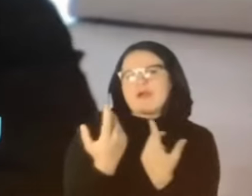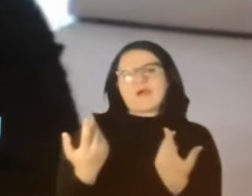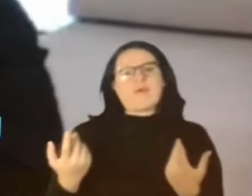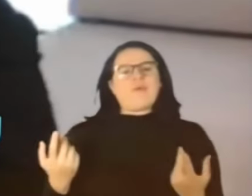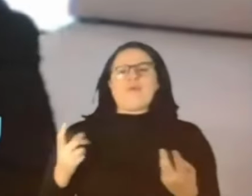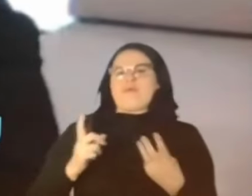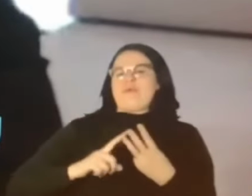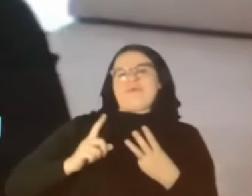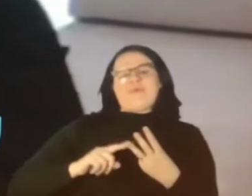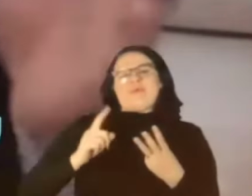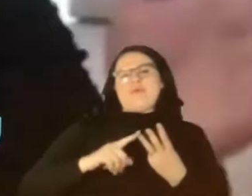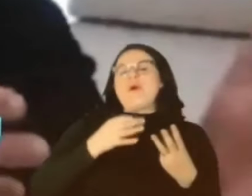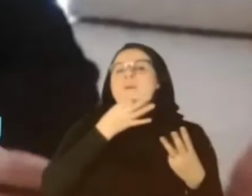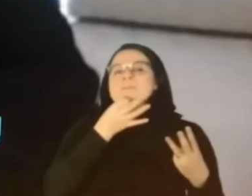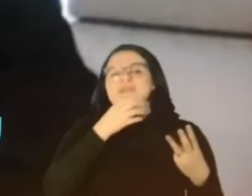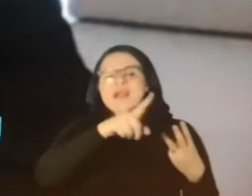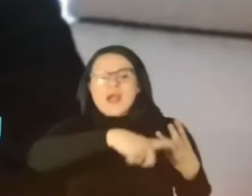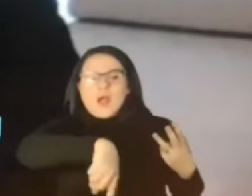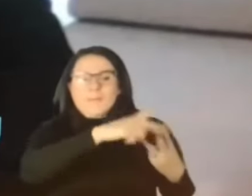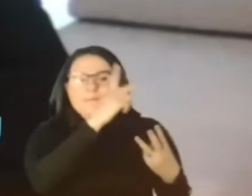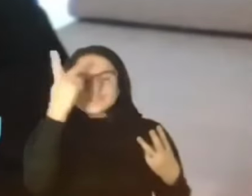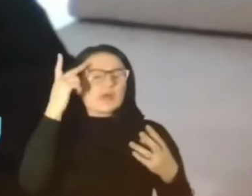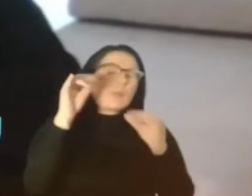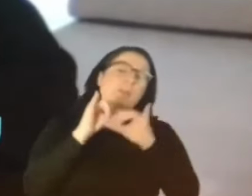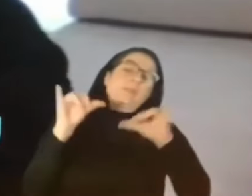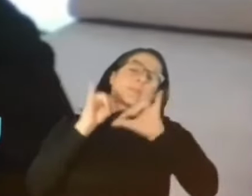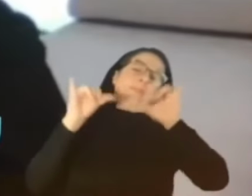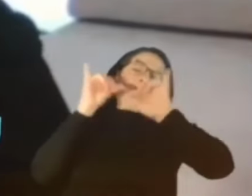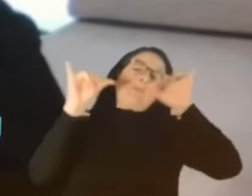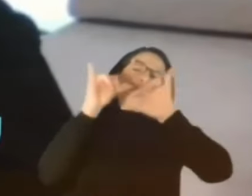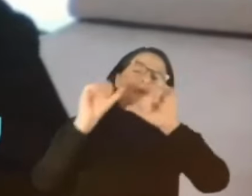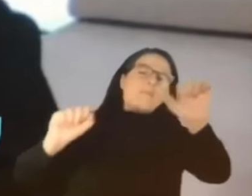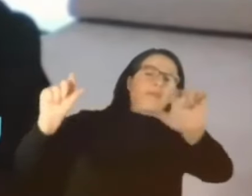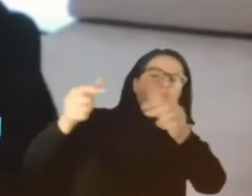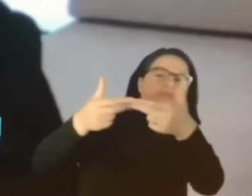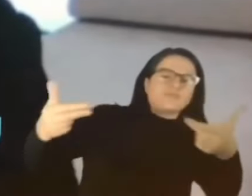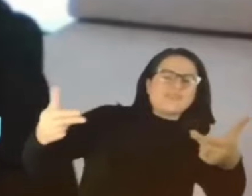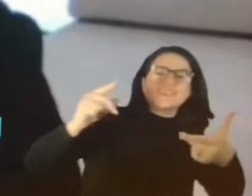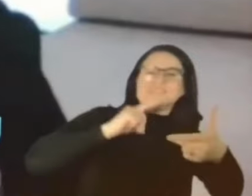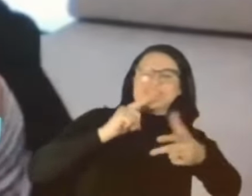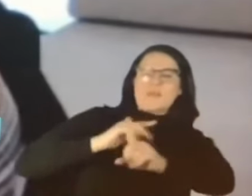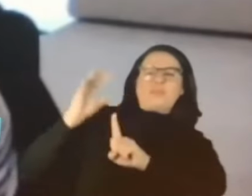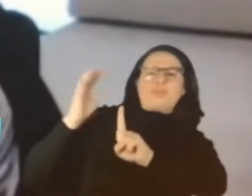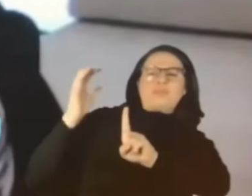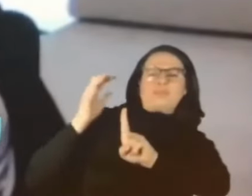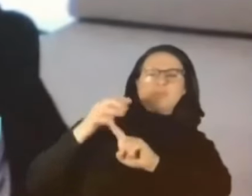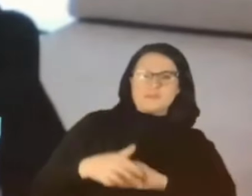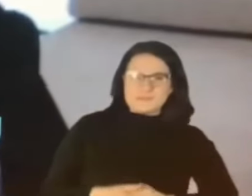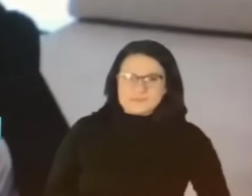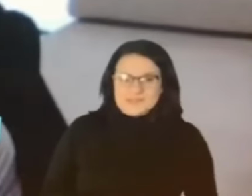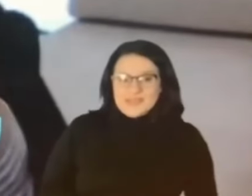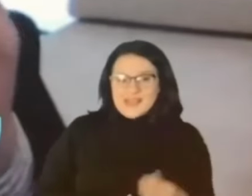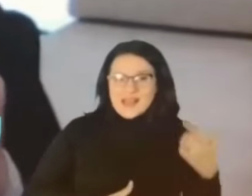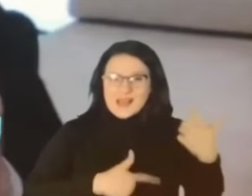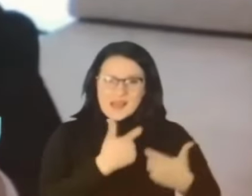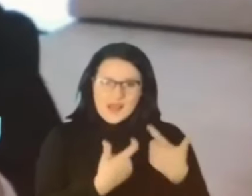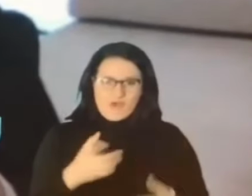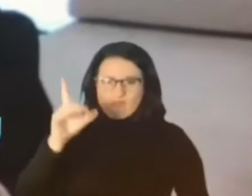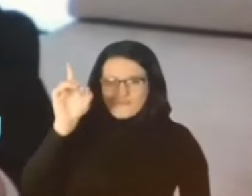utilizando-se também da opinião pública e da mídia como instrumento de pressão. Essa visão de lawfare, digamos assim, lawfare como